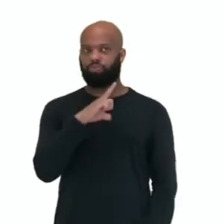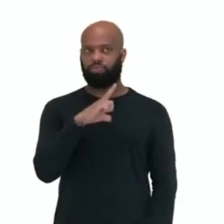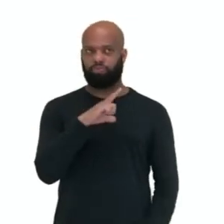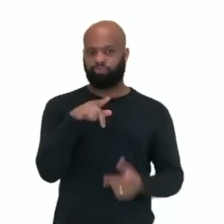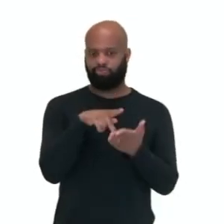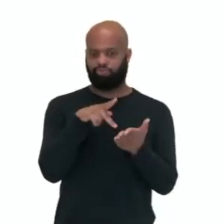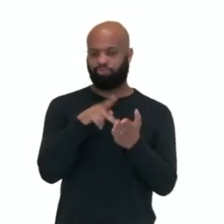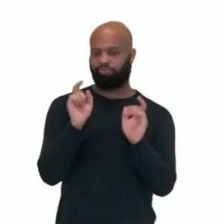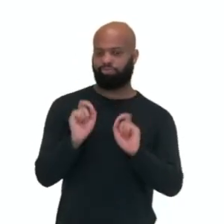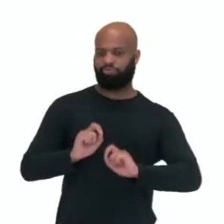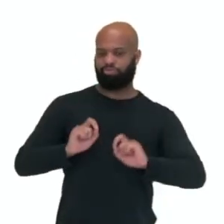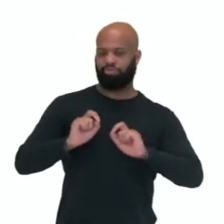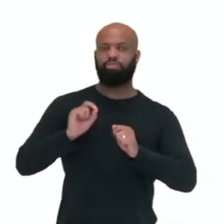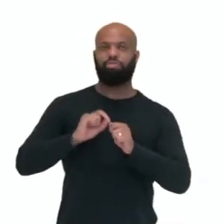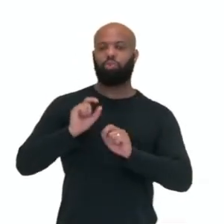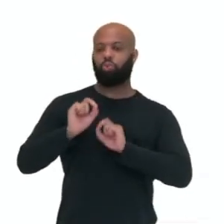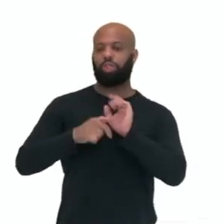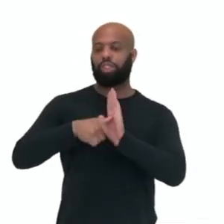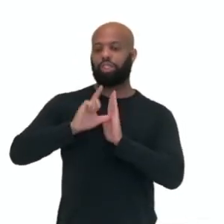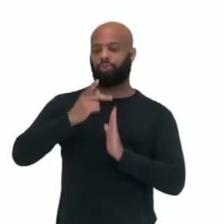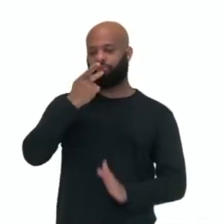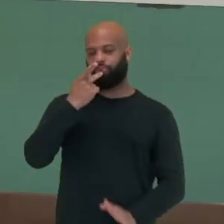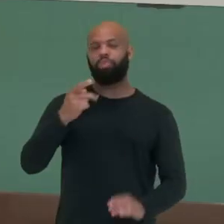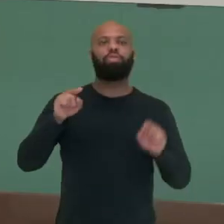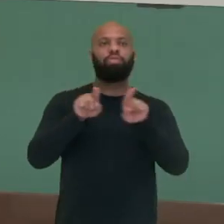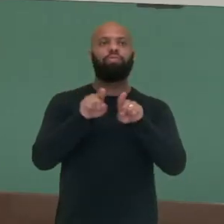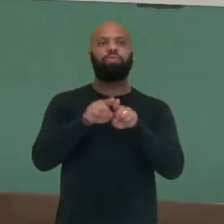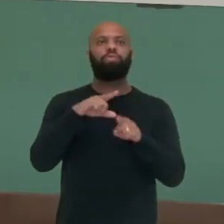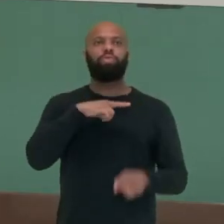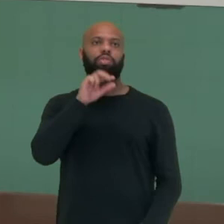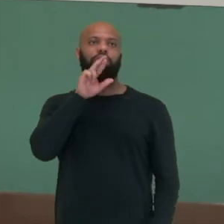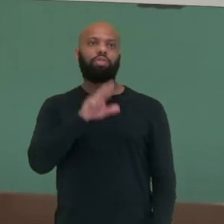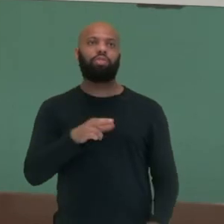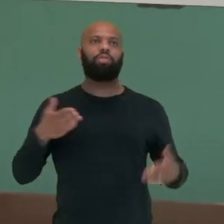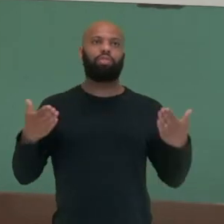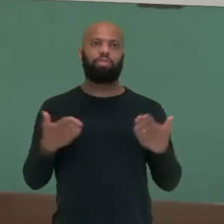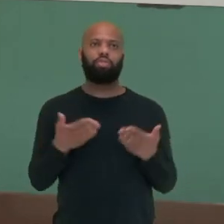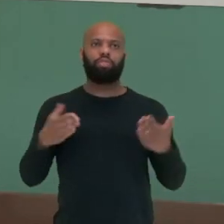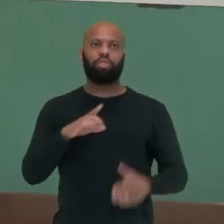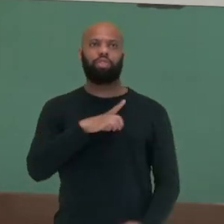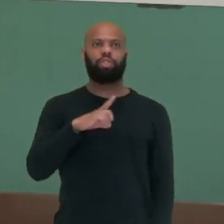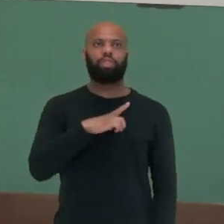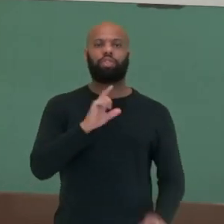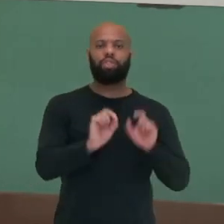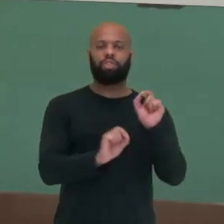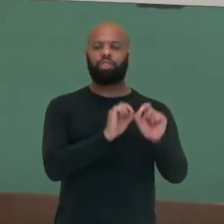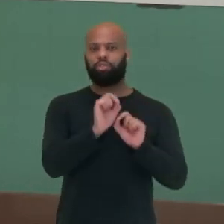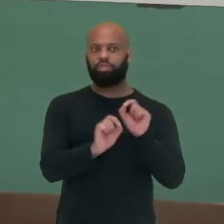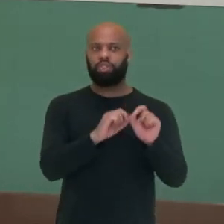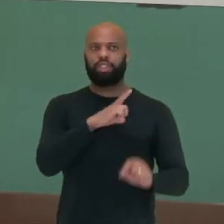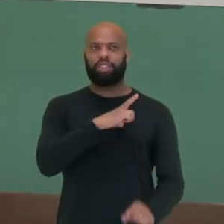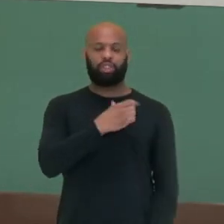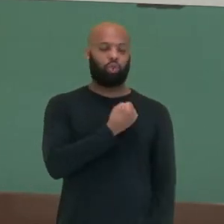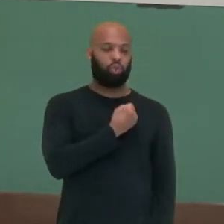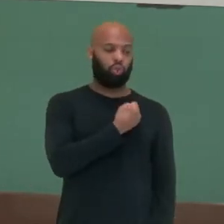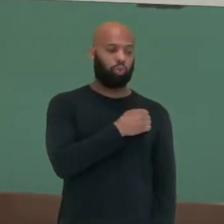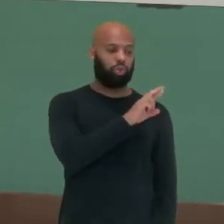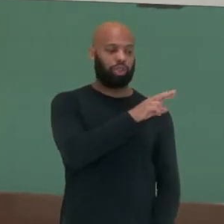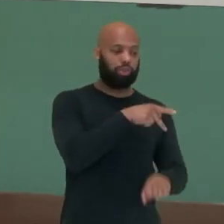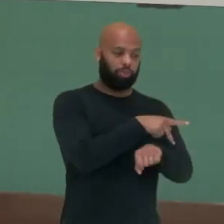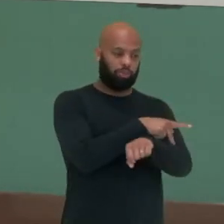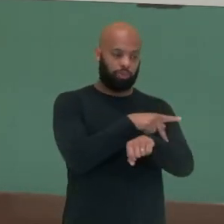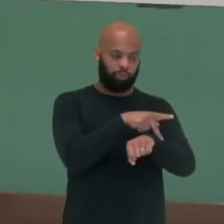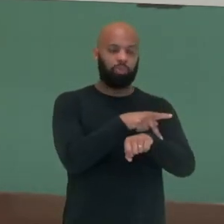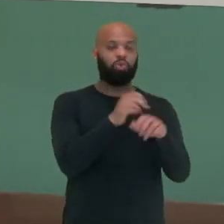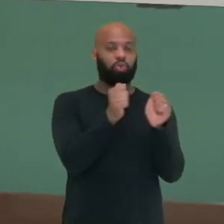verdade, podiam ter feito aquilo que eu falei, ou como está aqui na resolução, onde a gente pegou aqui, ó, parte real com a parte real,